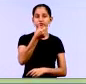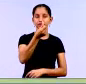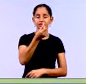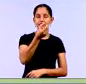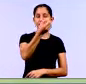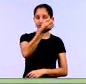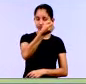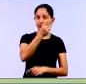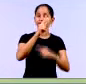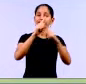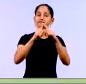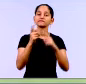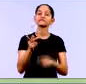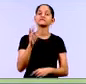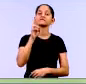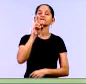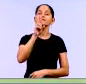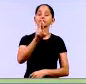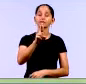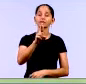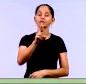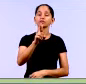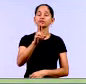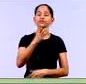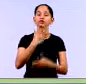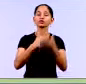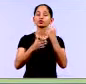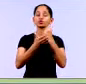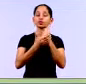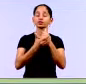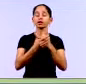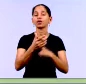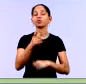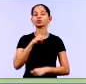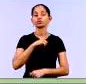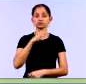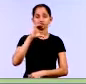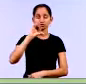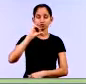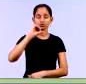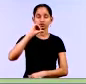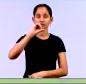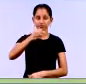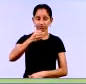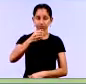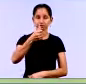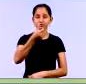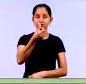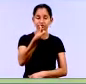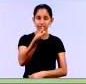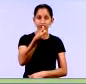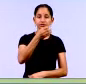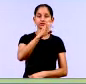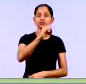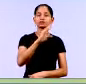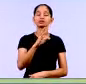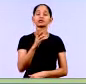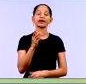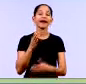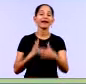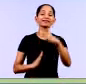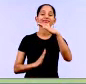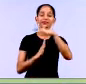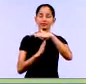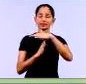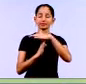160. Que dá quanto? Que dá um total de 9.600. 9.600 é a minha